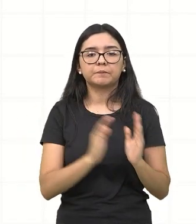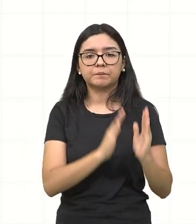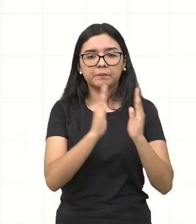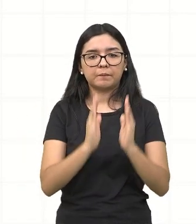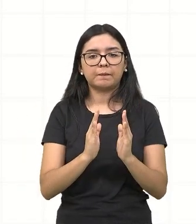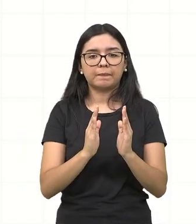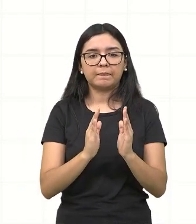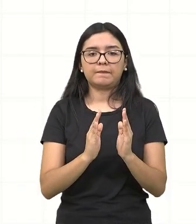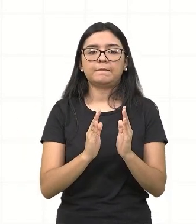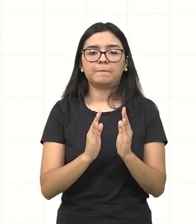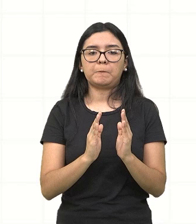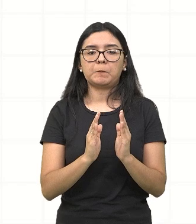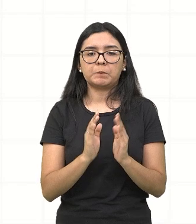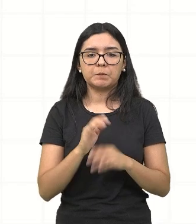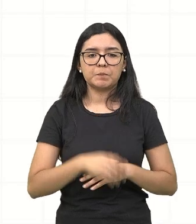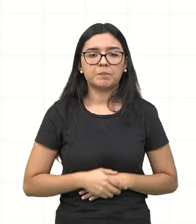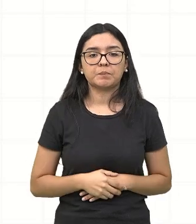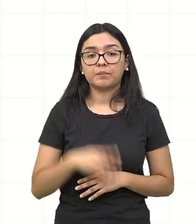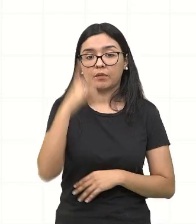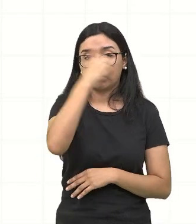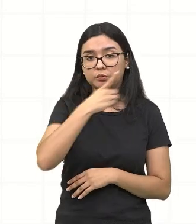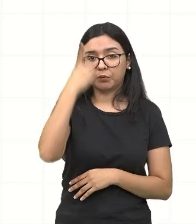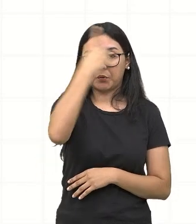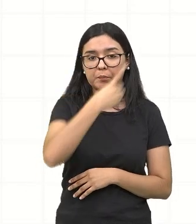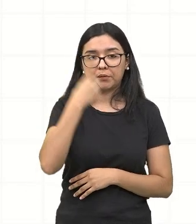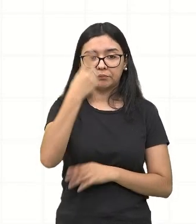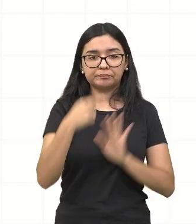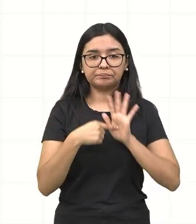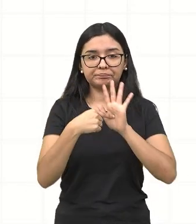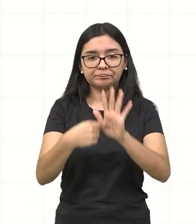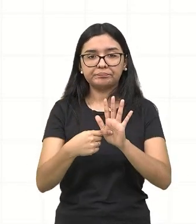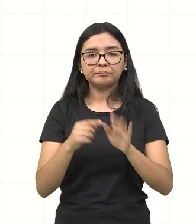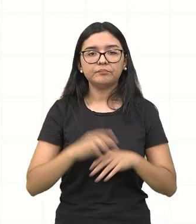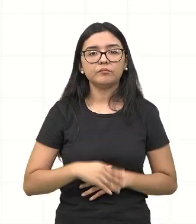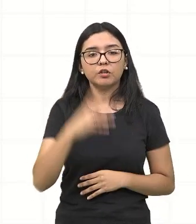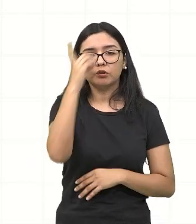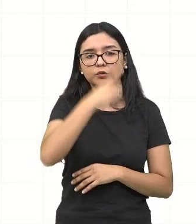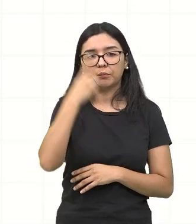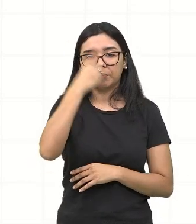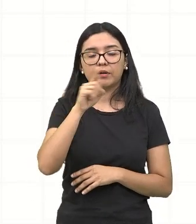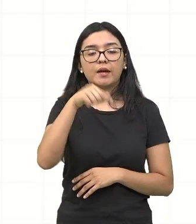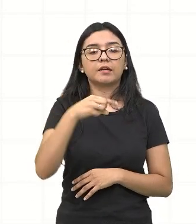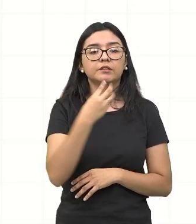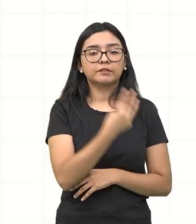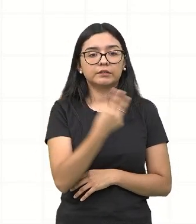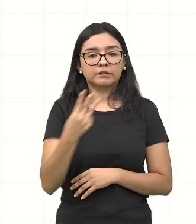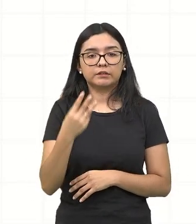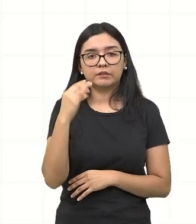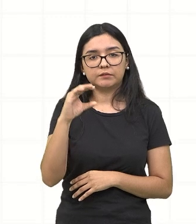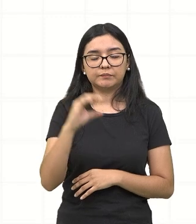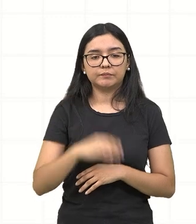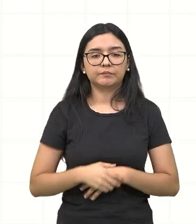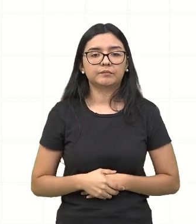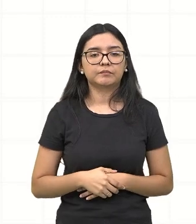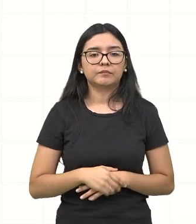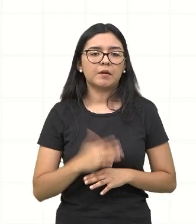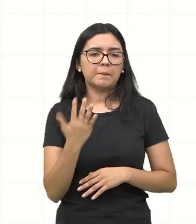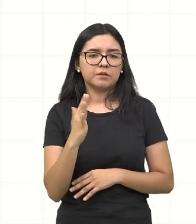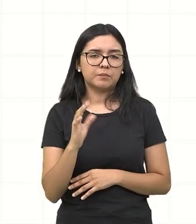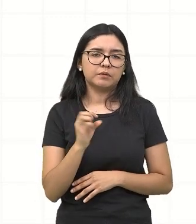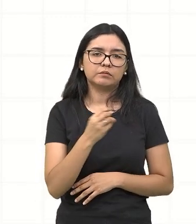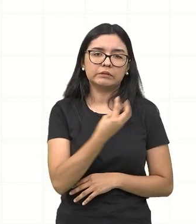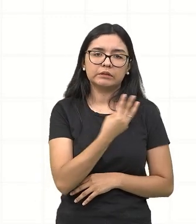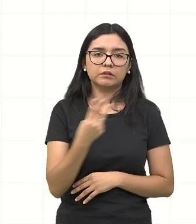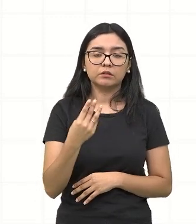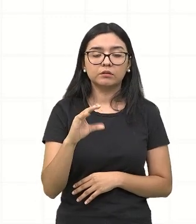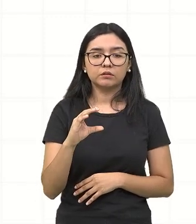professor vai sinalizar aqui, ó. A maior temperatura prevista está no domingo, que será de aproximadamente, né,